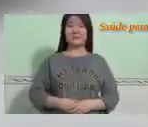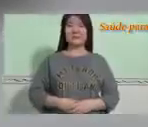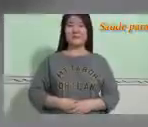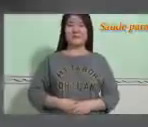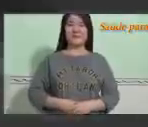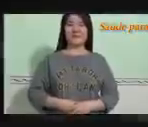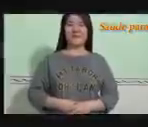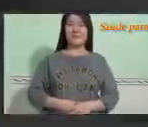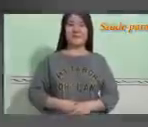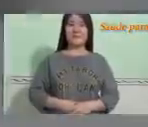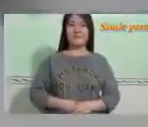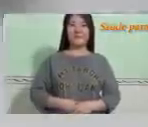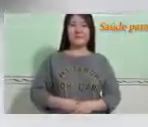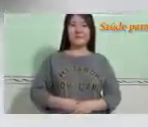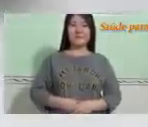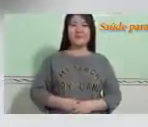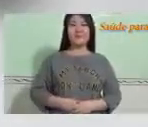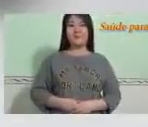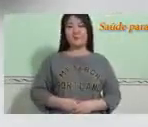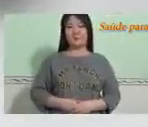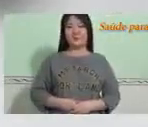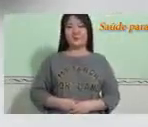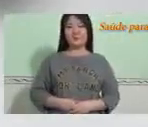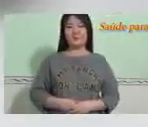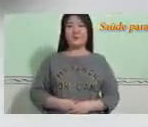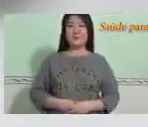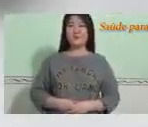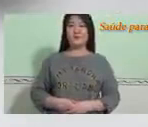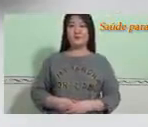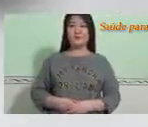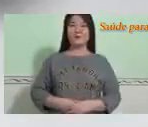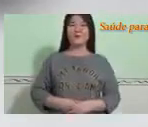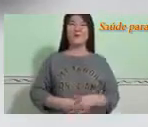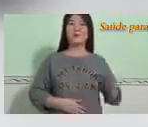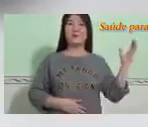sistema imunológico, combatendo infecções.